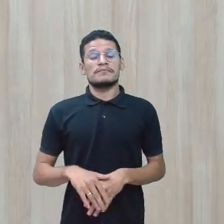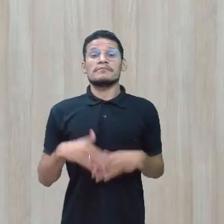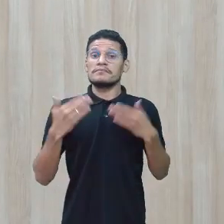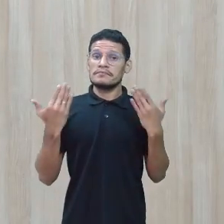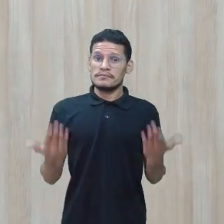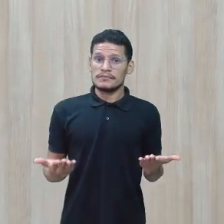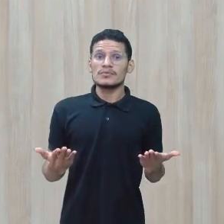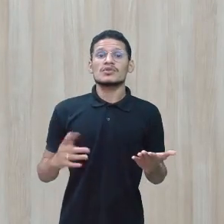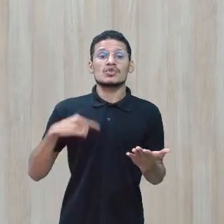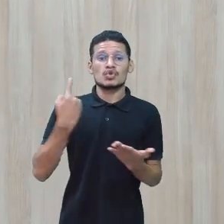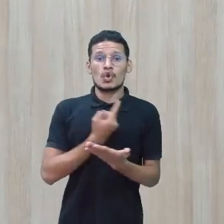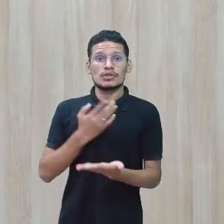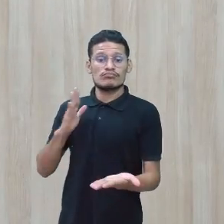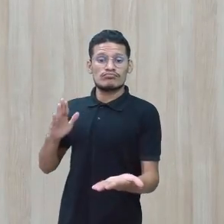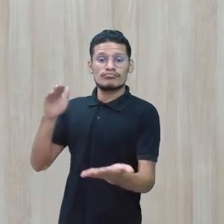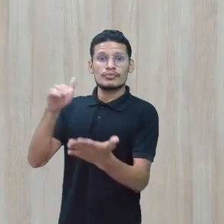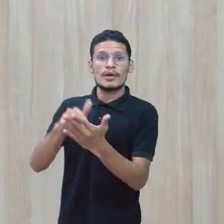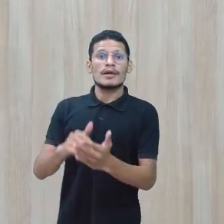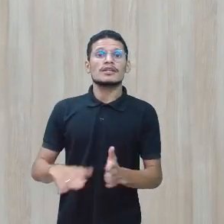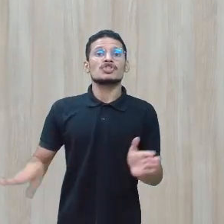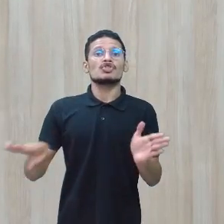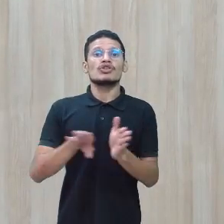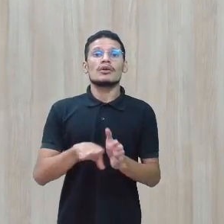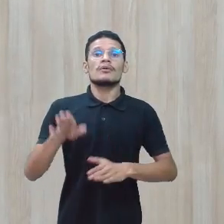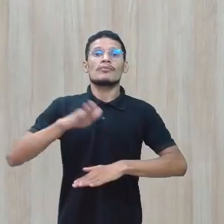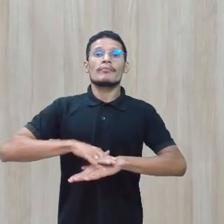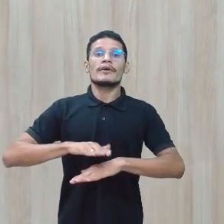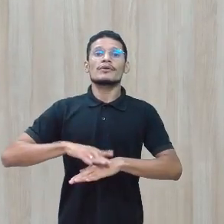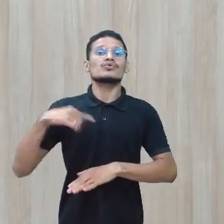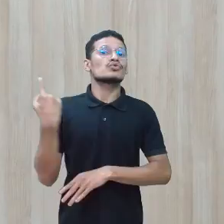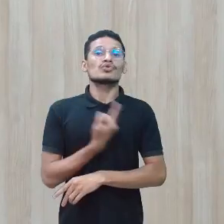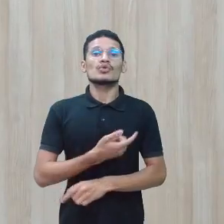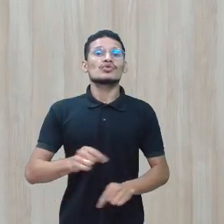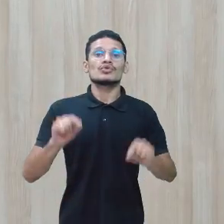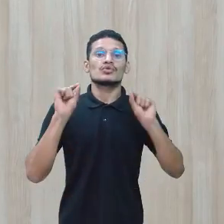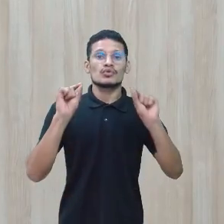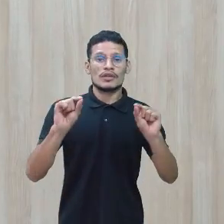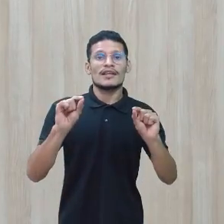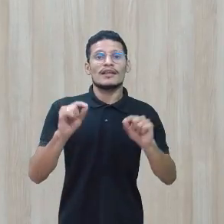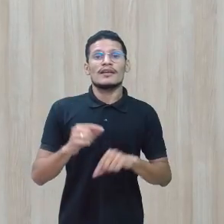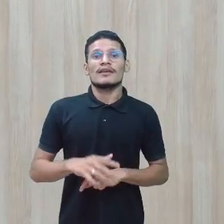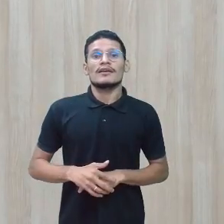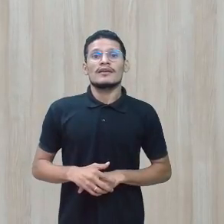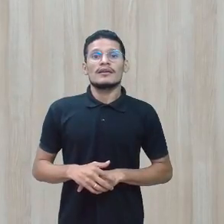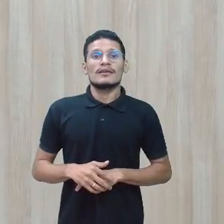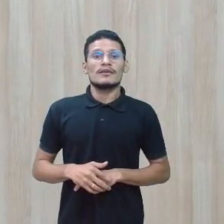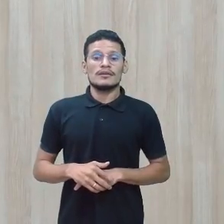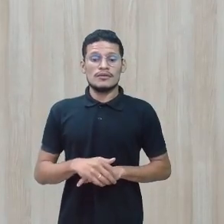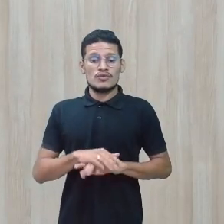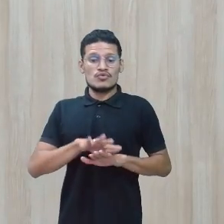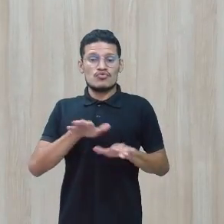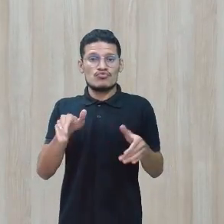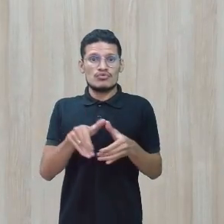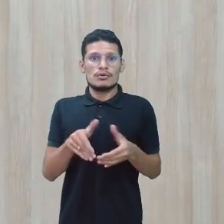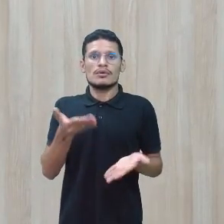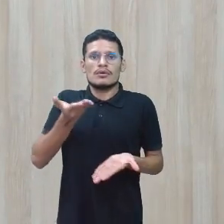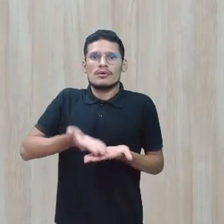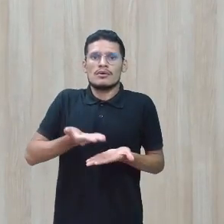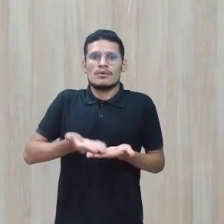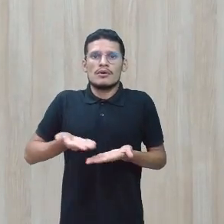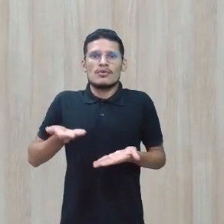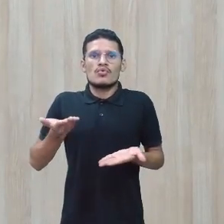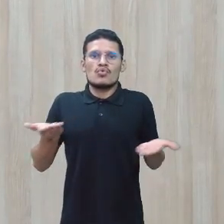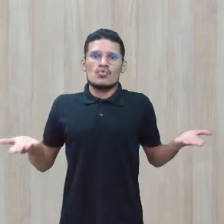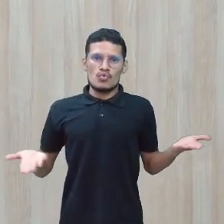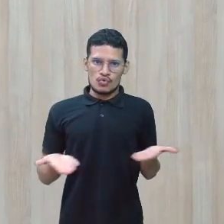aí a gente chega no que a gente dá no conjunto da aula de hoje, né? Que